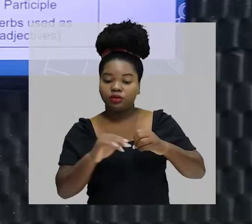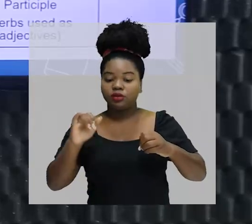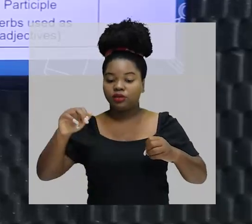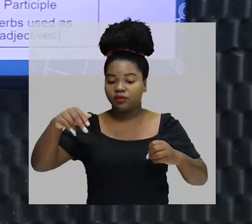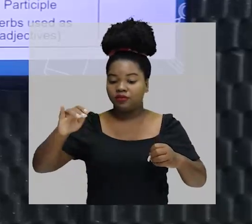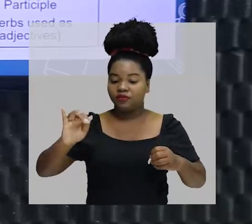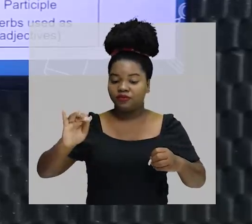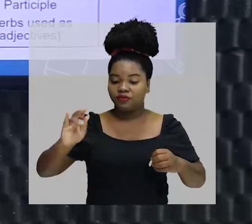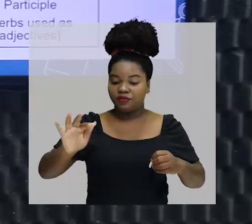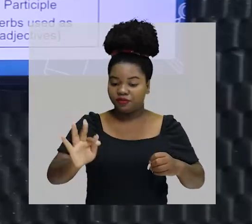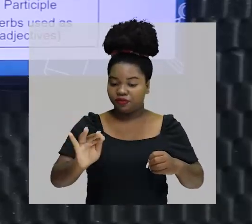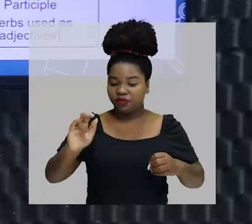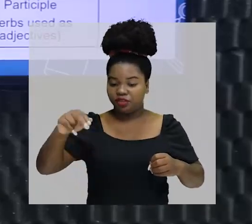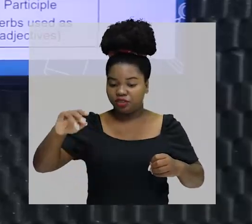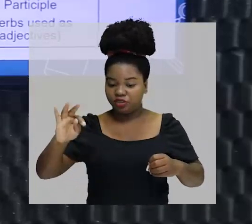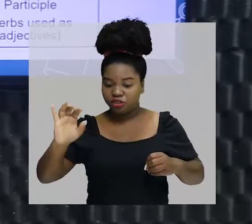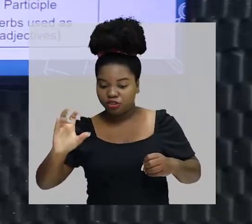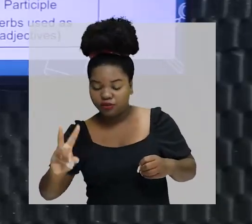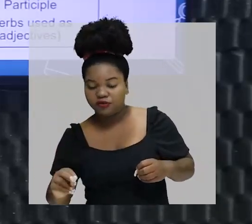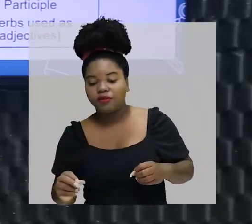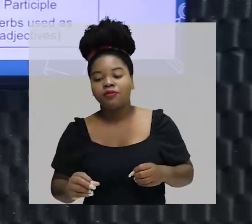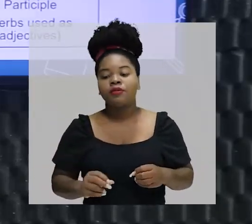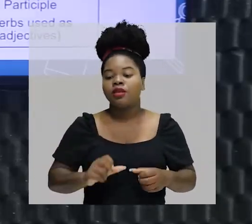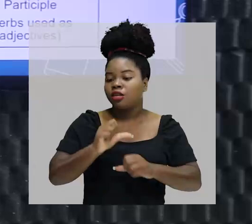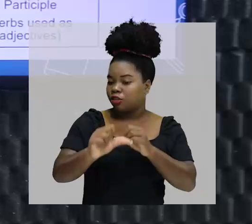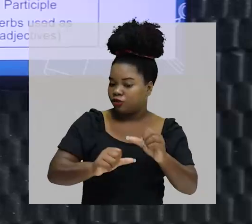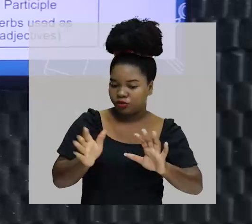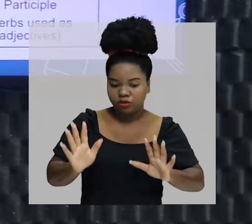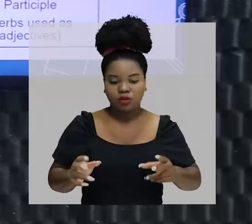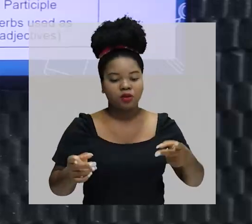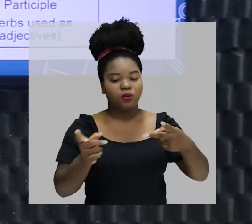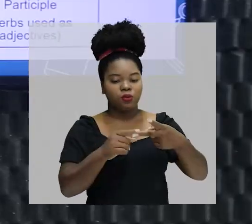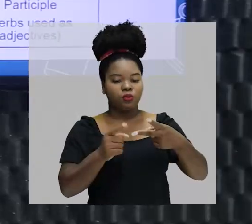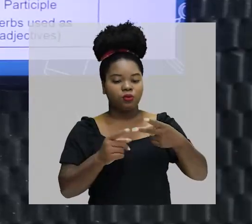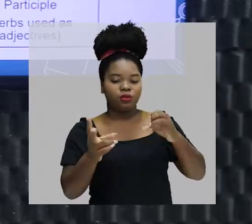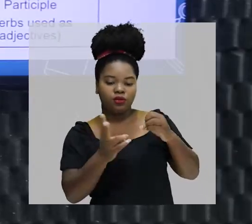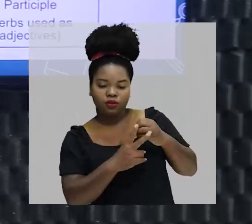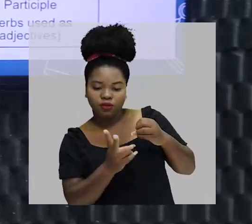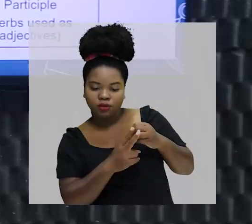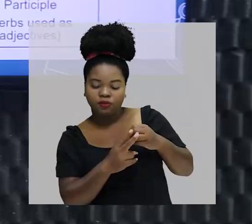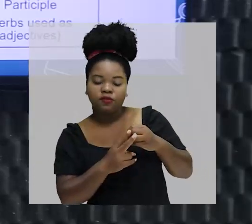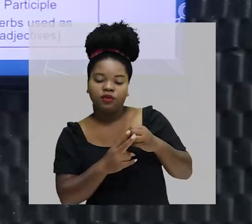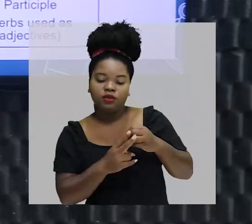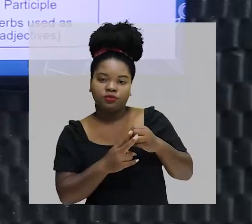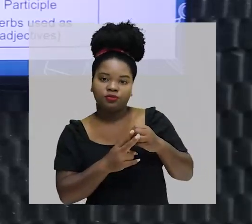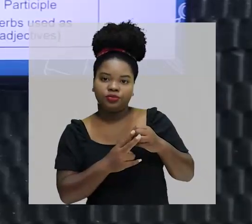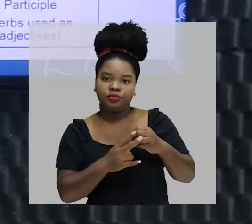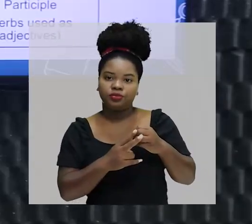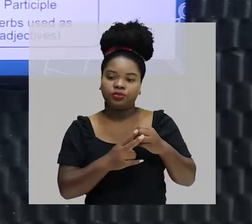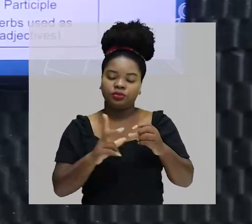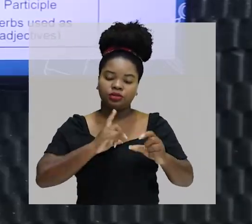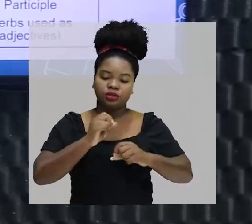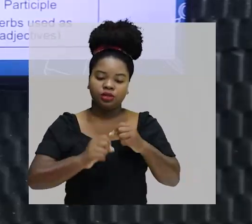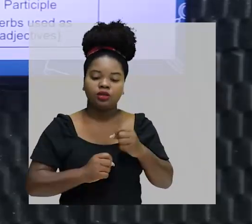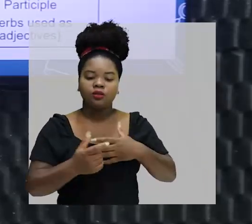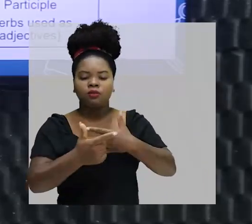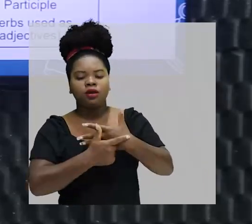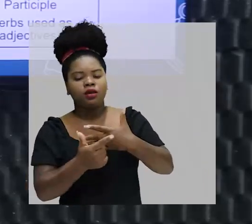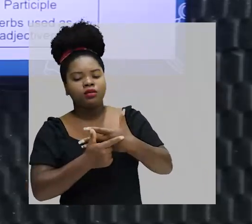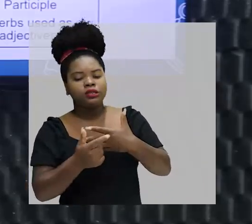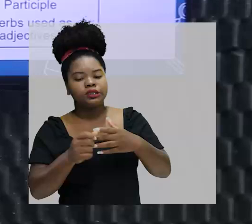infinitiva, ou seja, ele não está conjugado, ou para indicar verbos que estão assumindo uma função